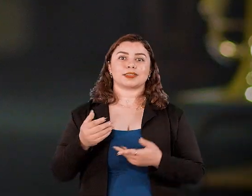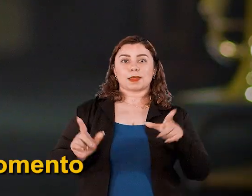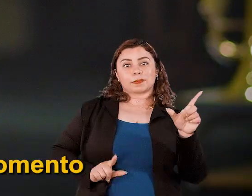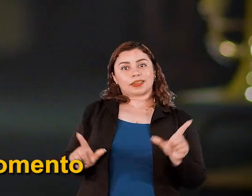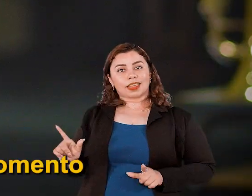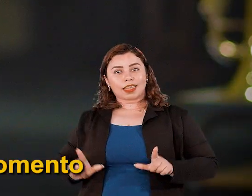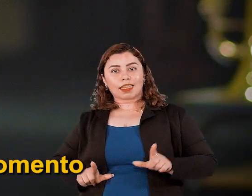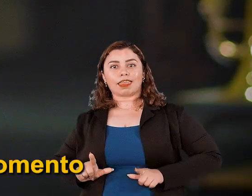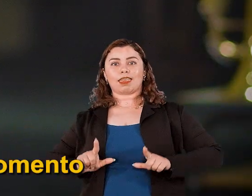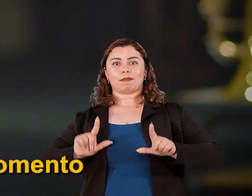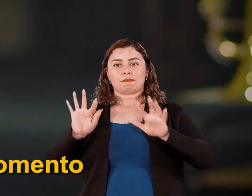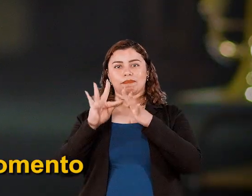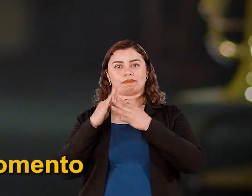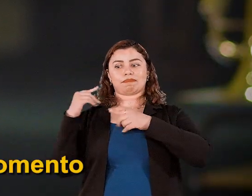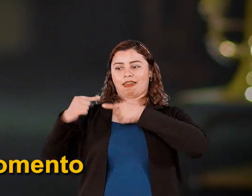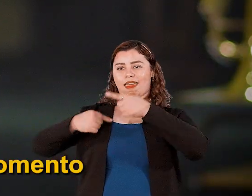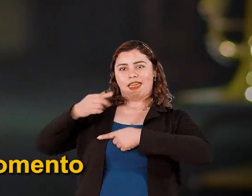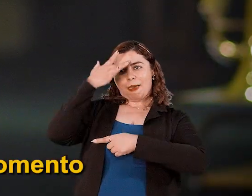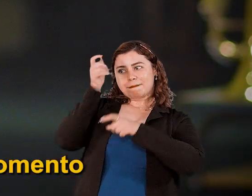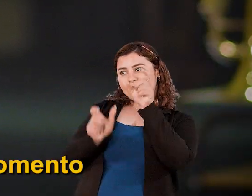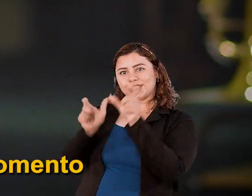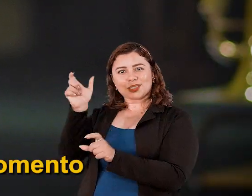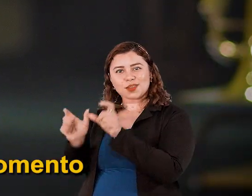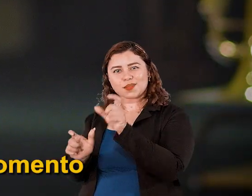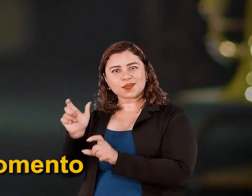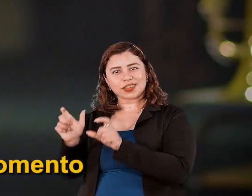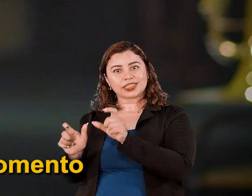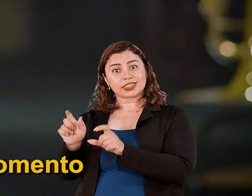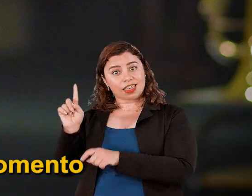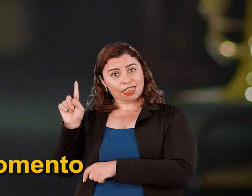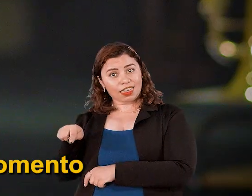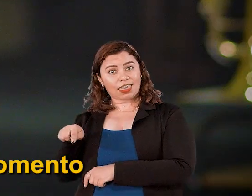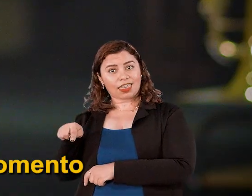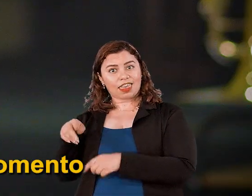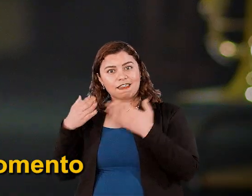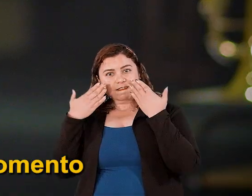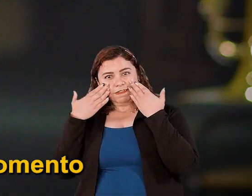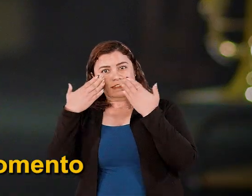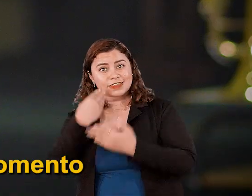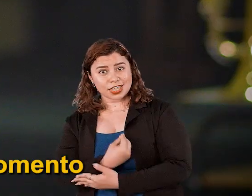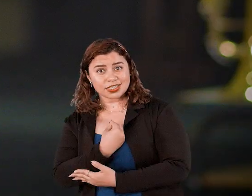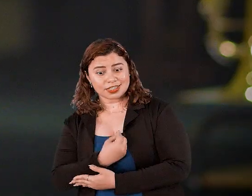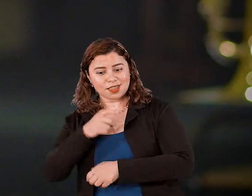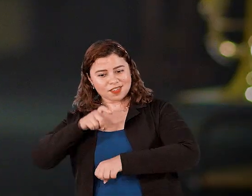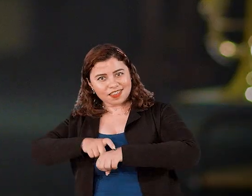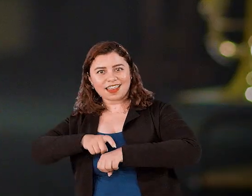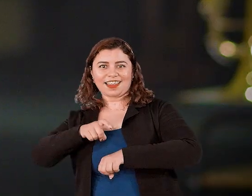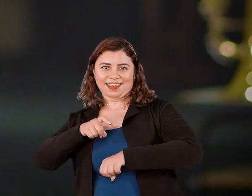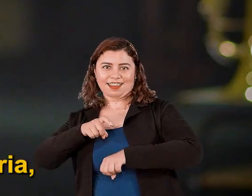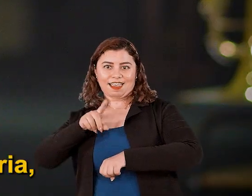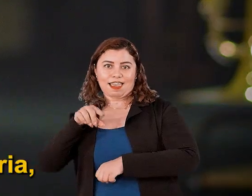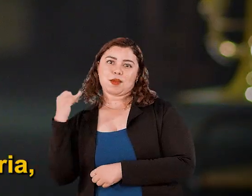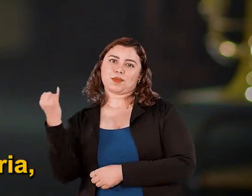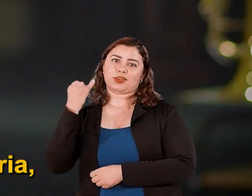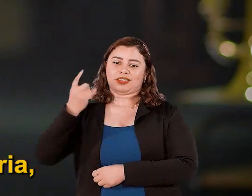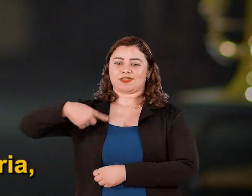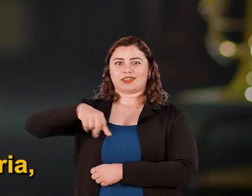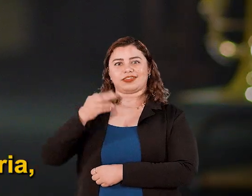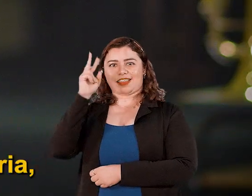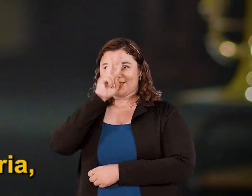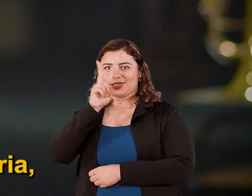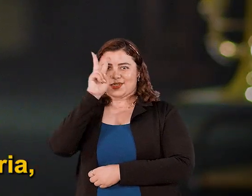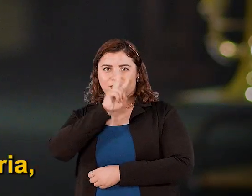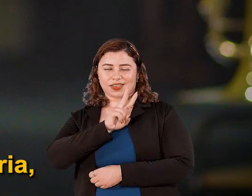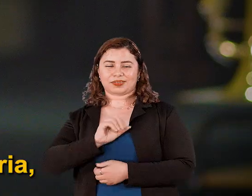amigos, primos, parentes, pessoas aqui que vivenciam esse momento muito importante da